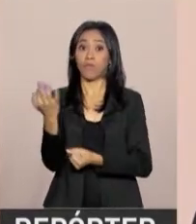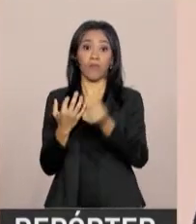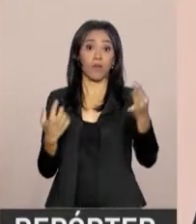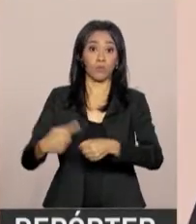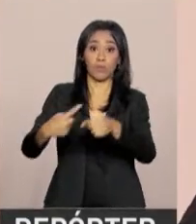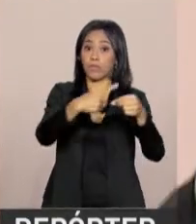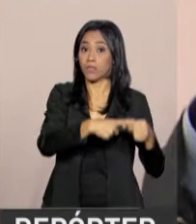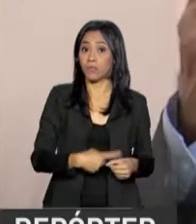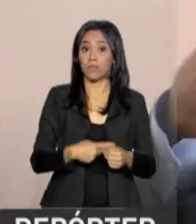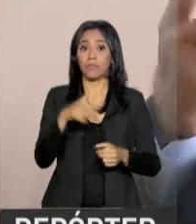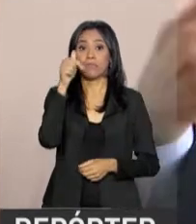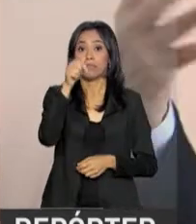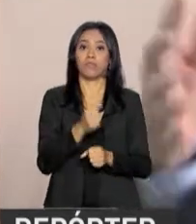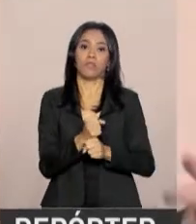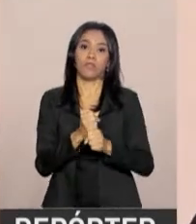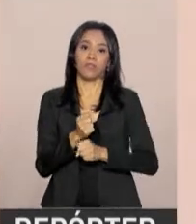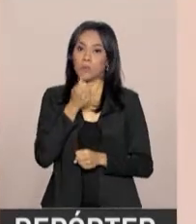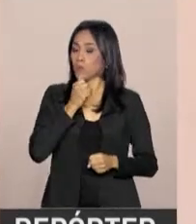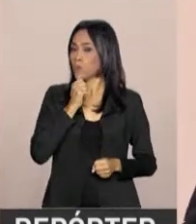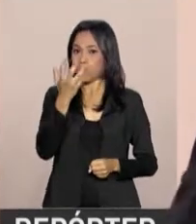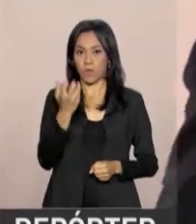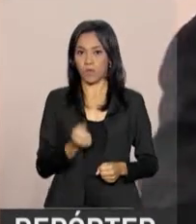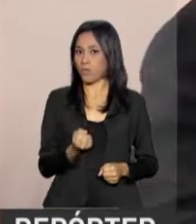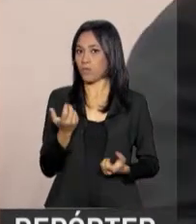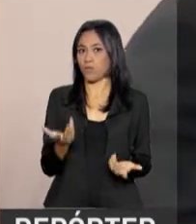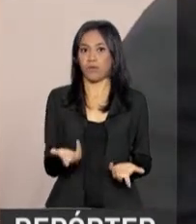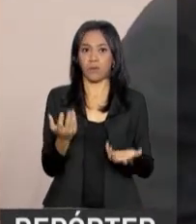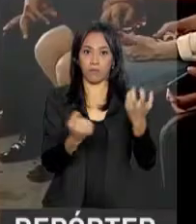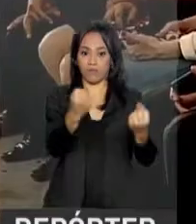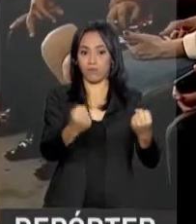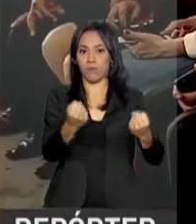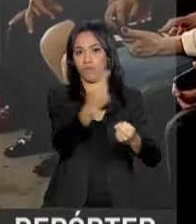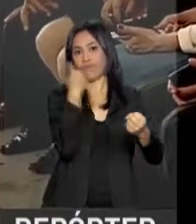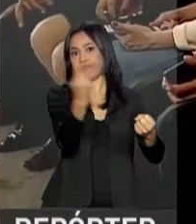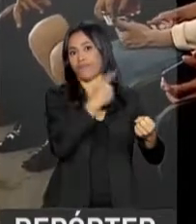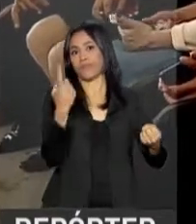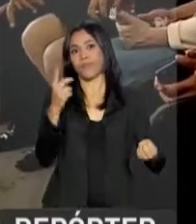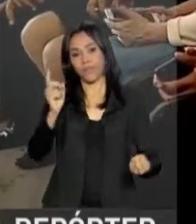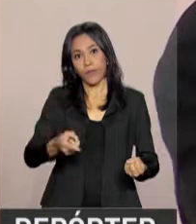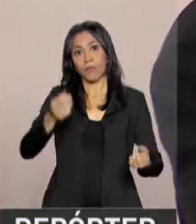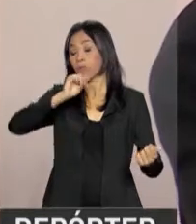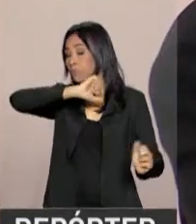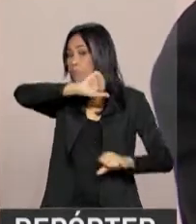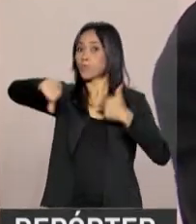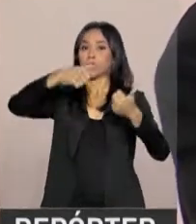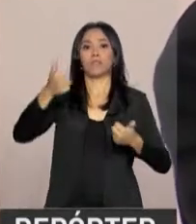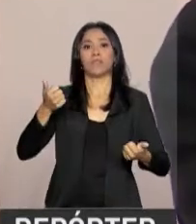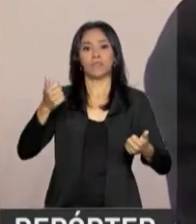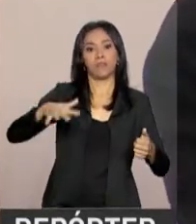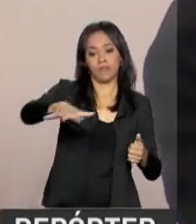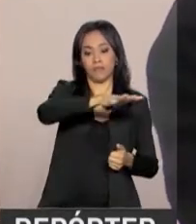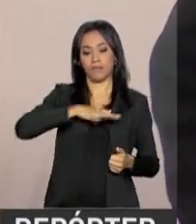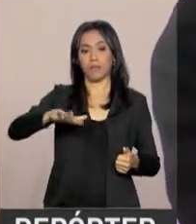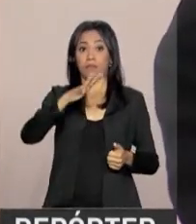ambulâncias então é digamos assim é uma certa revolução que estamos fazendo é na saúde estas ambulâncias do samu